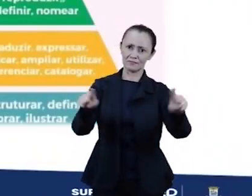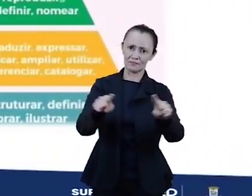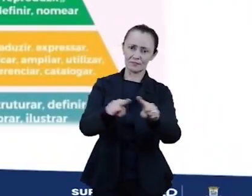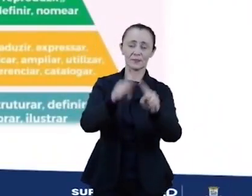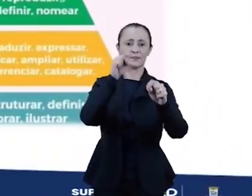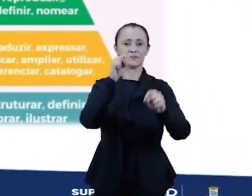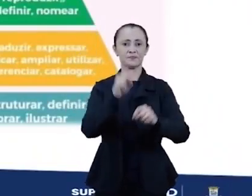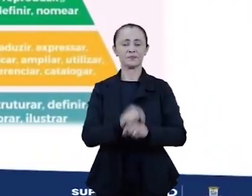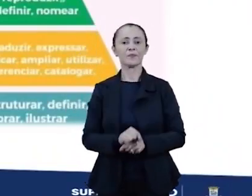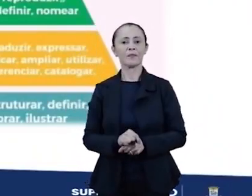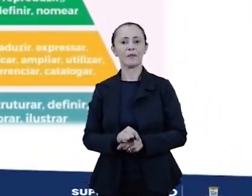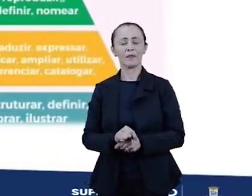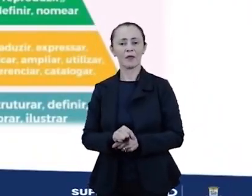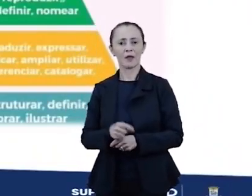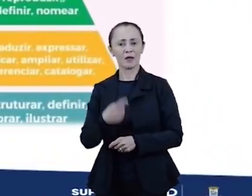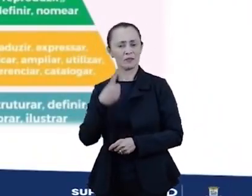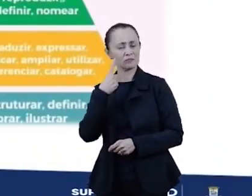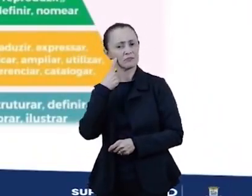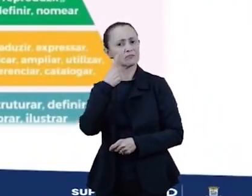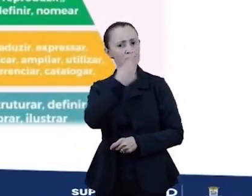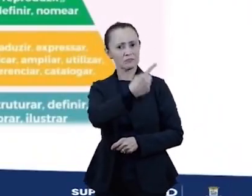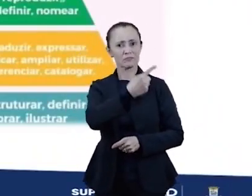vocês visualizassem,